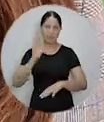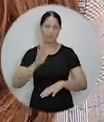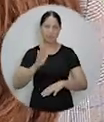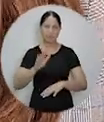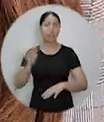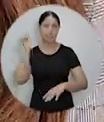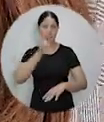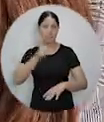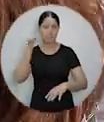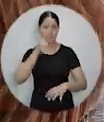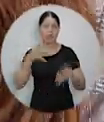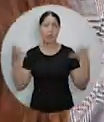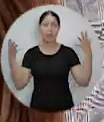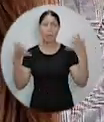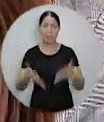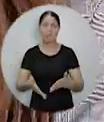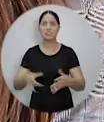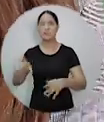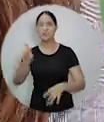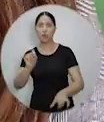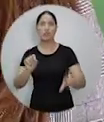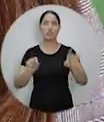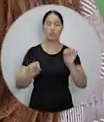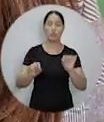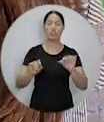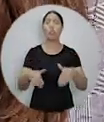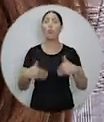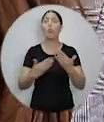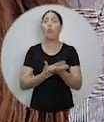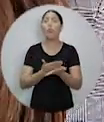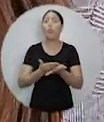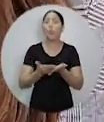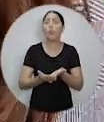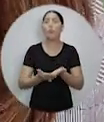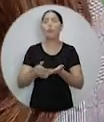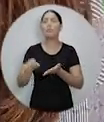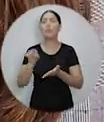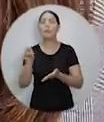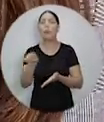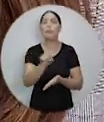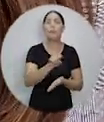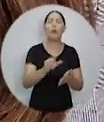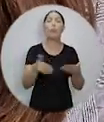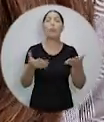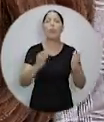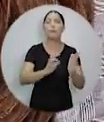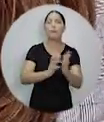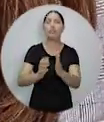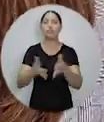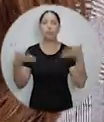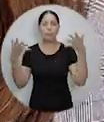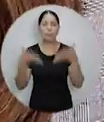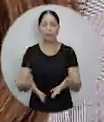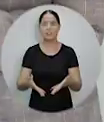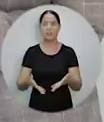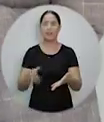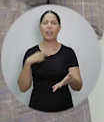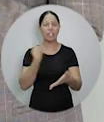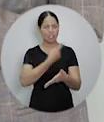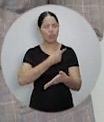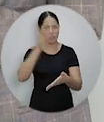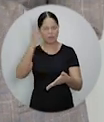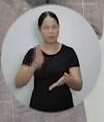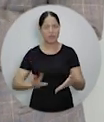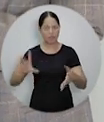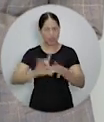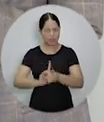têm uma participação nos núcleos de decisão. Então, na hora de indicar a participação dos partidos, e já que